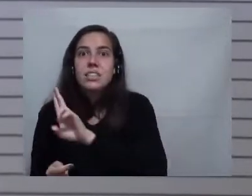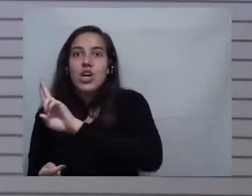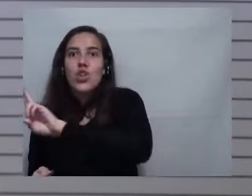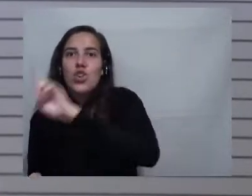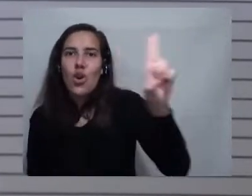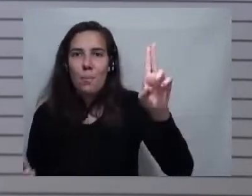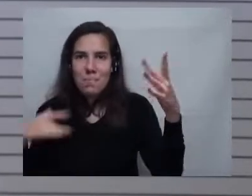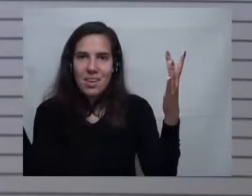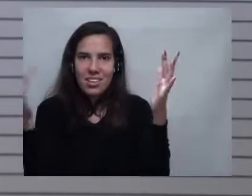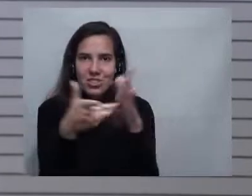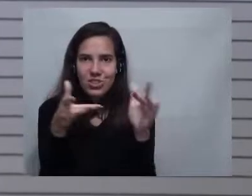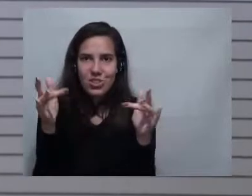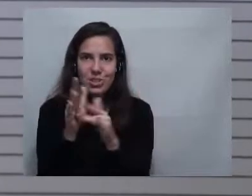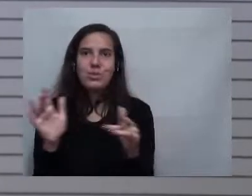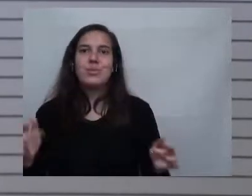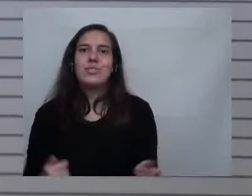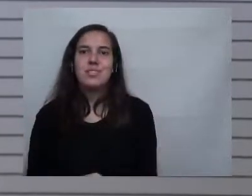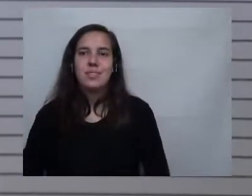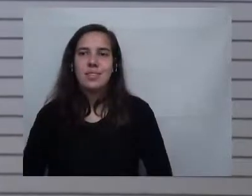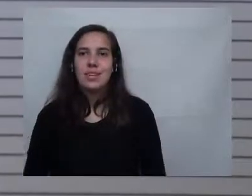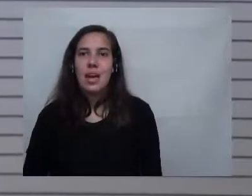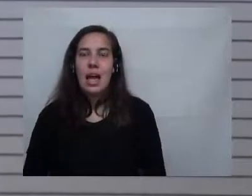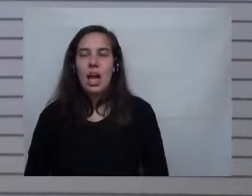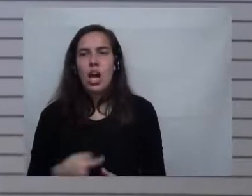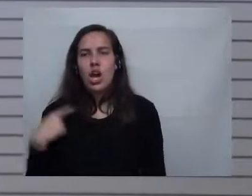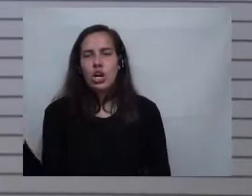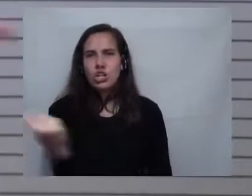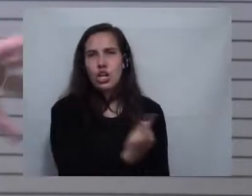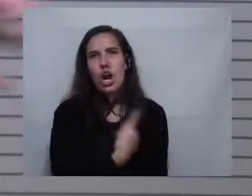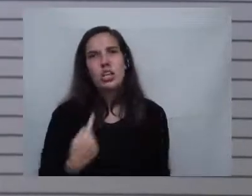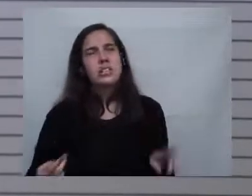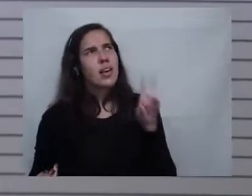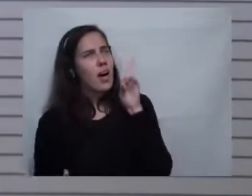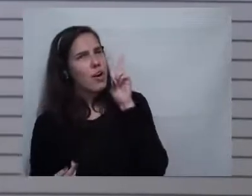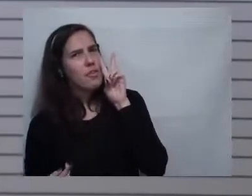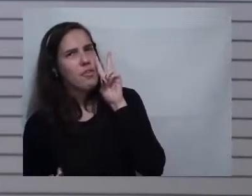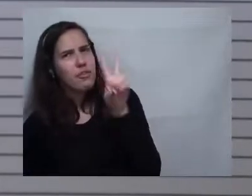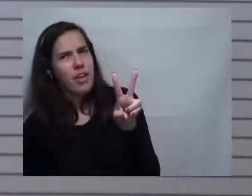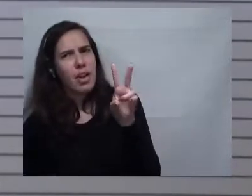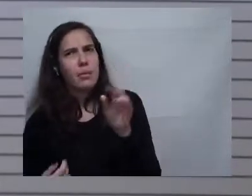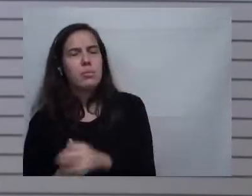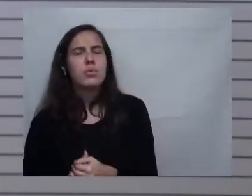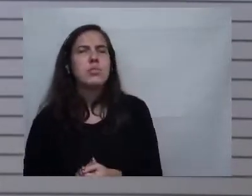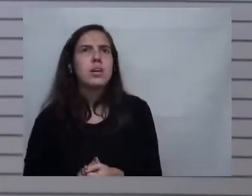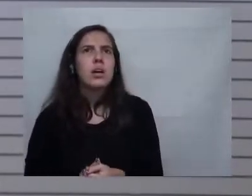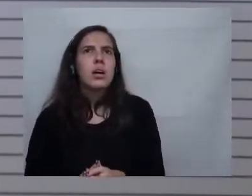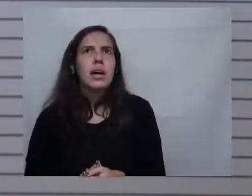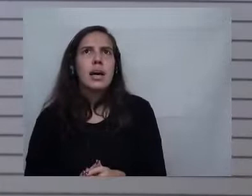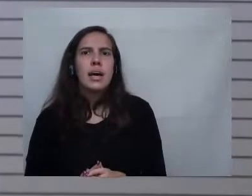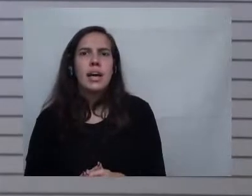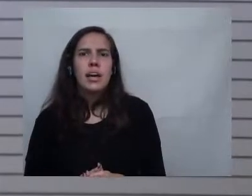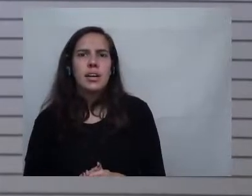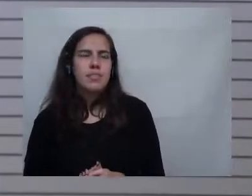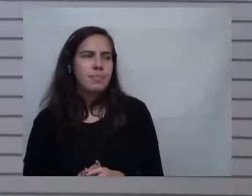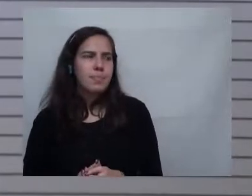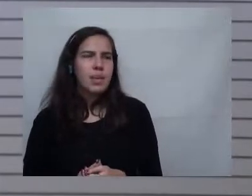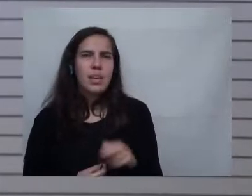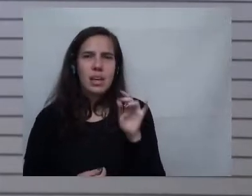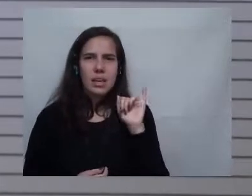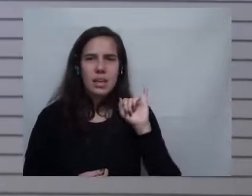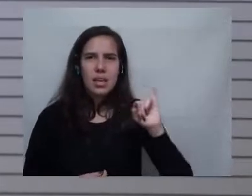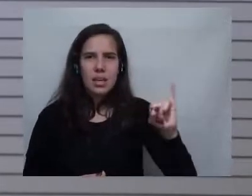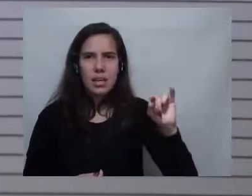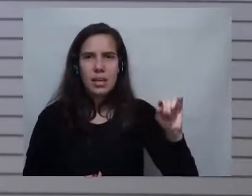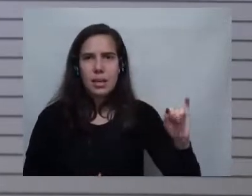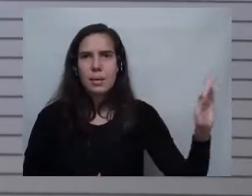o narigudo Moreno não negro africano mas moreno bem o café com leite